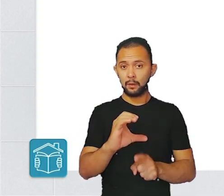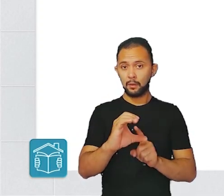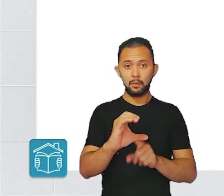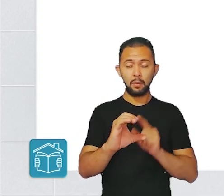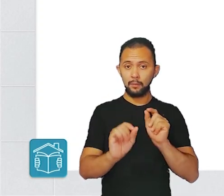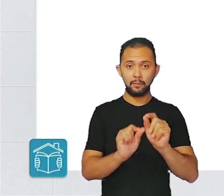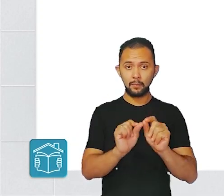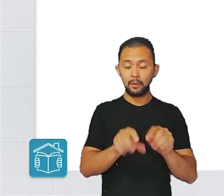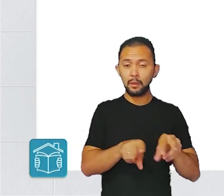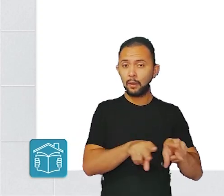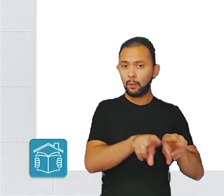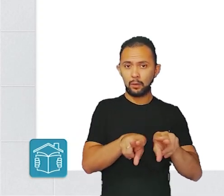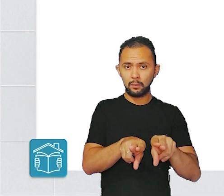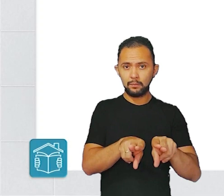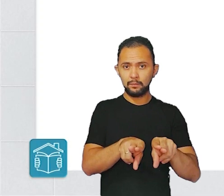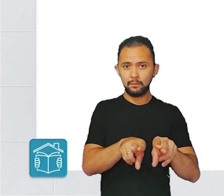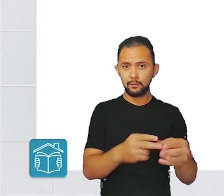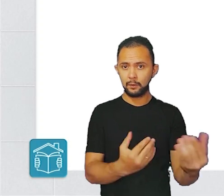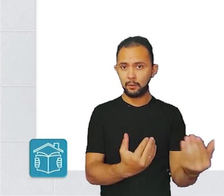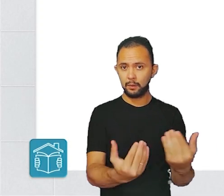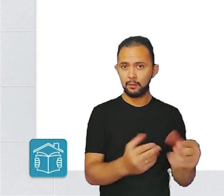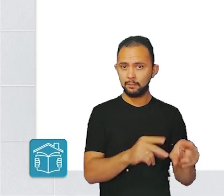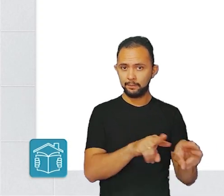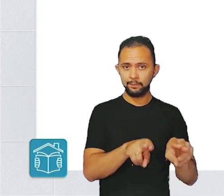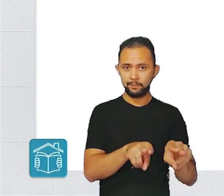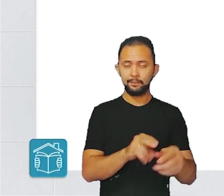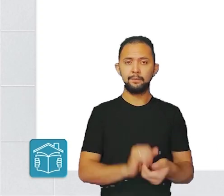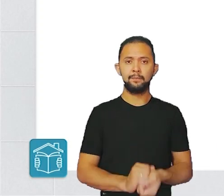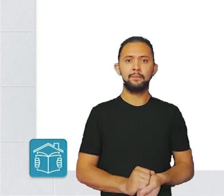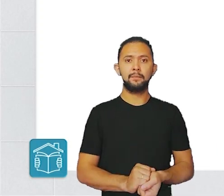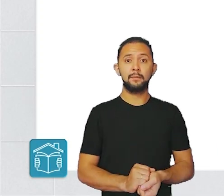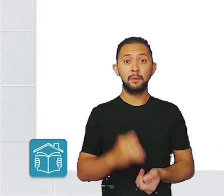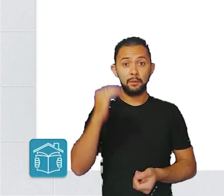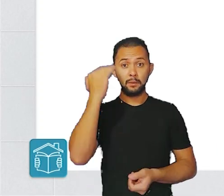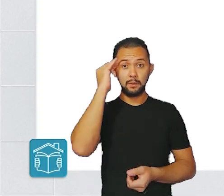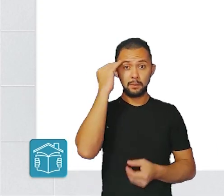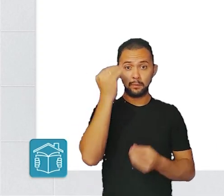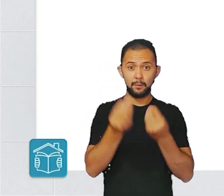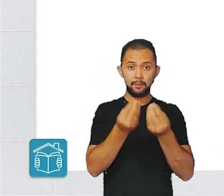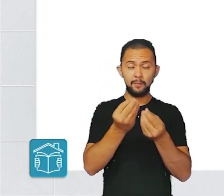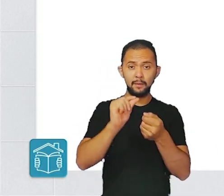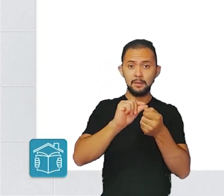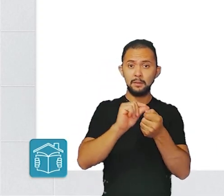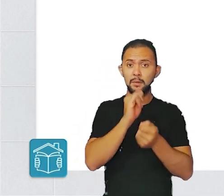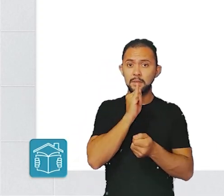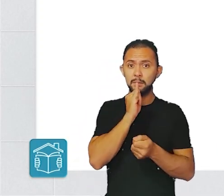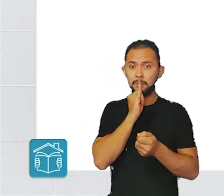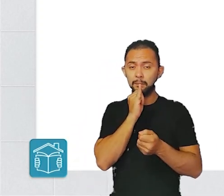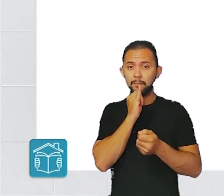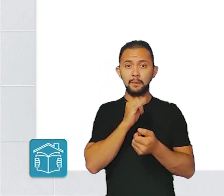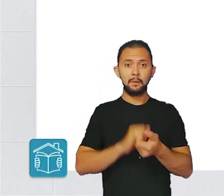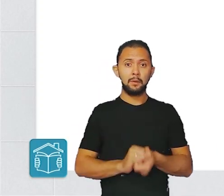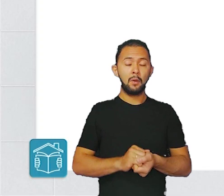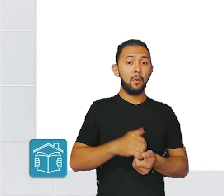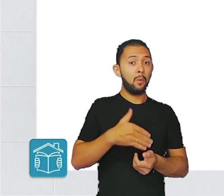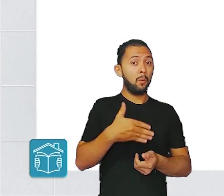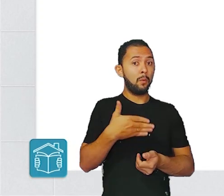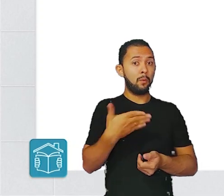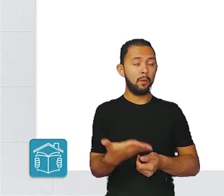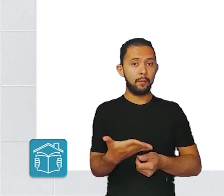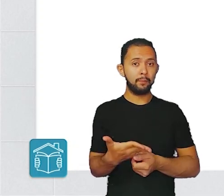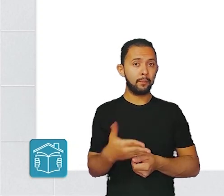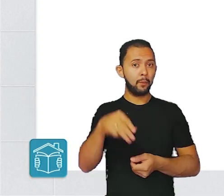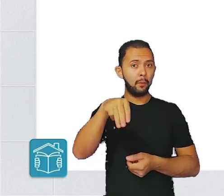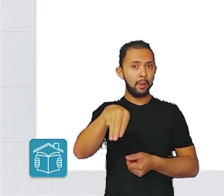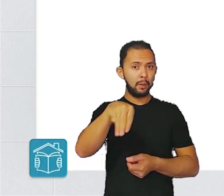o que está num e que está no outro, não é isso? Agora, nós vamos entender isso fazendo um exemplozinho bacana. Ó. Qual é o mínimo